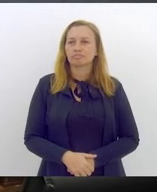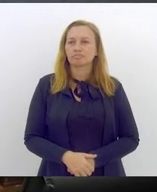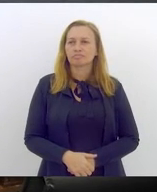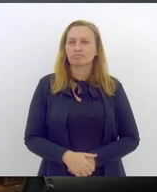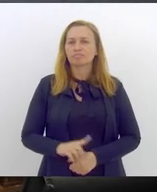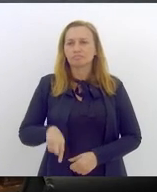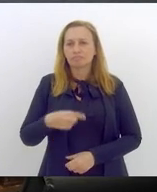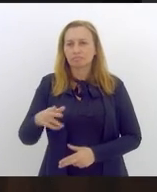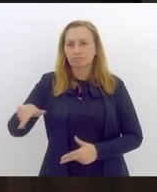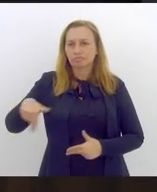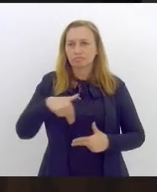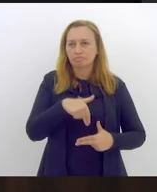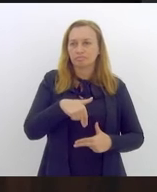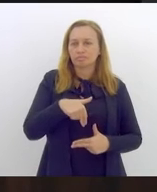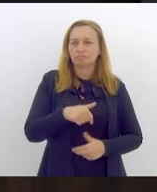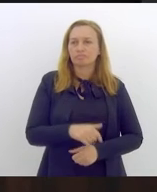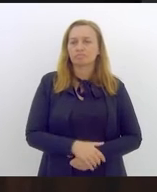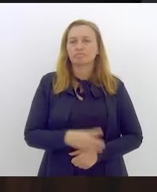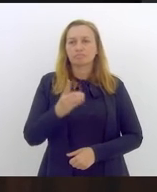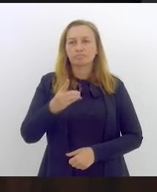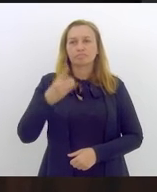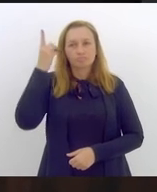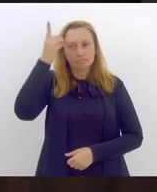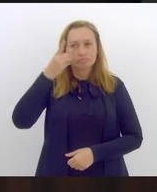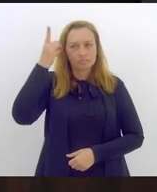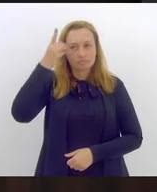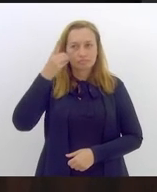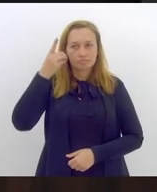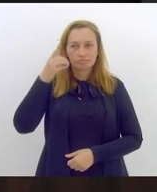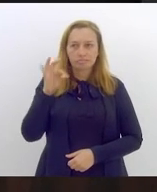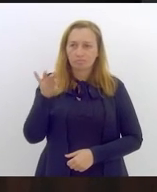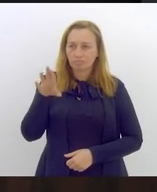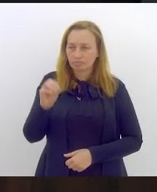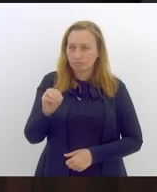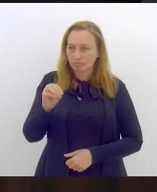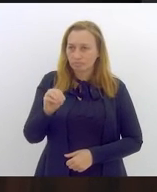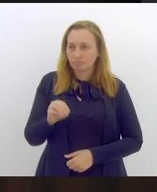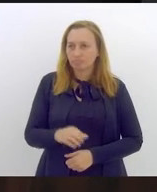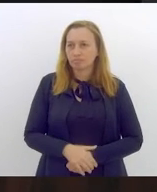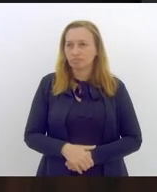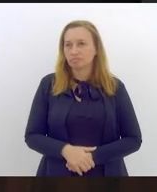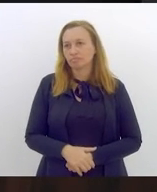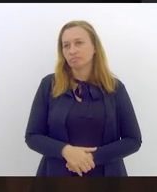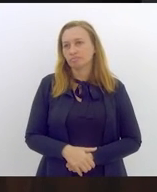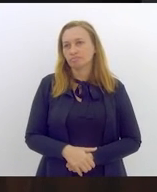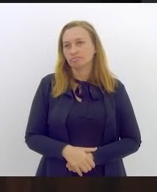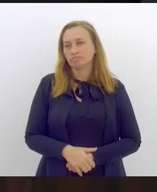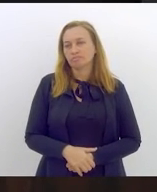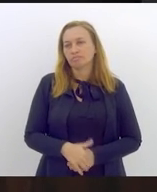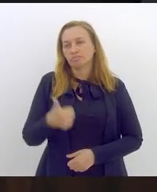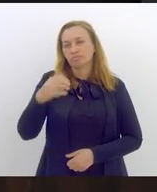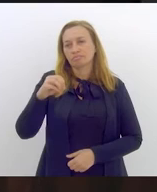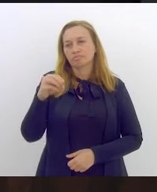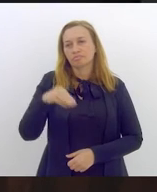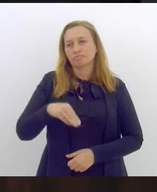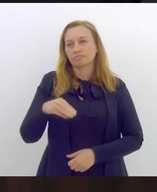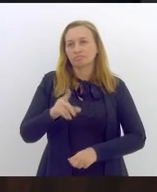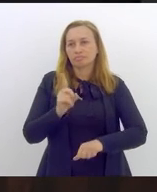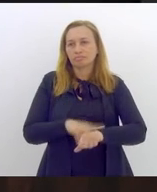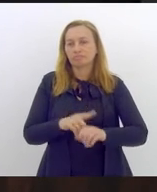o próximo orador escrito é o nome Deputado Márcio Gualberto que dispõe de 10